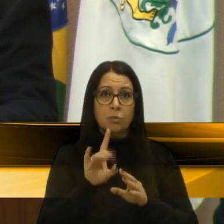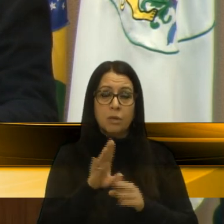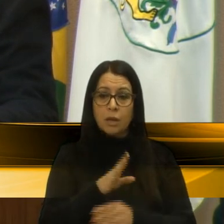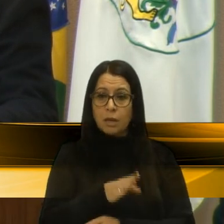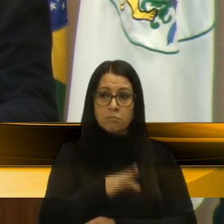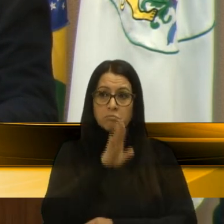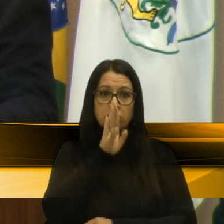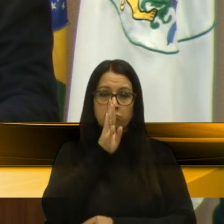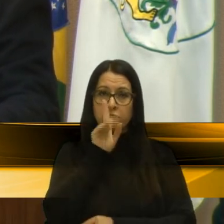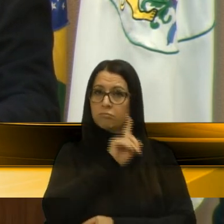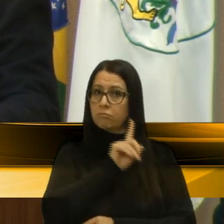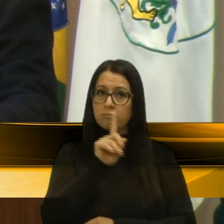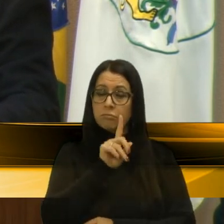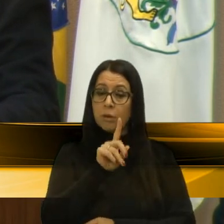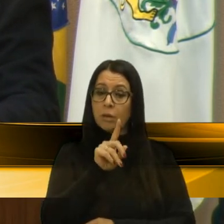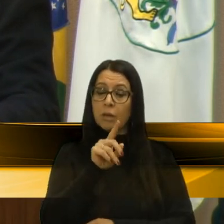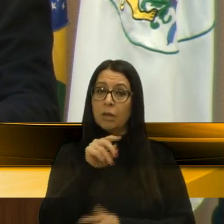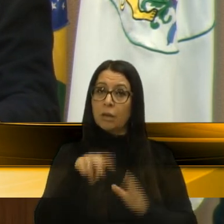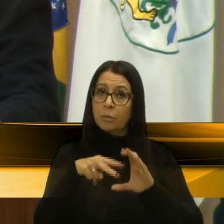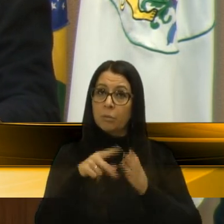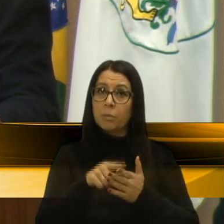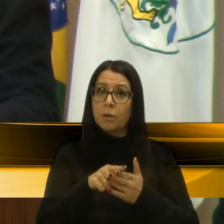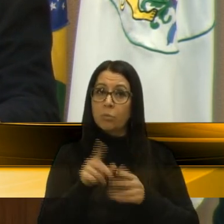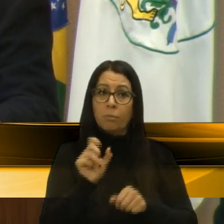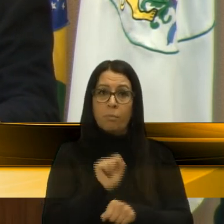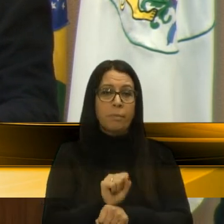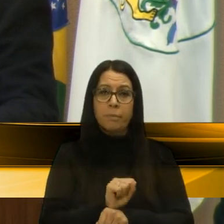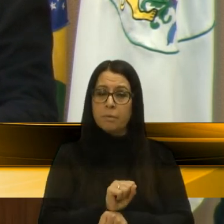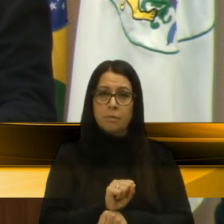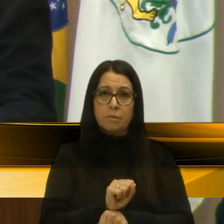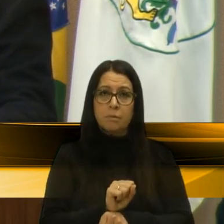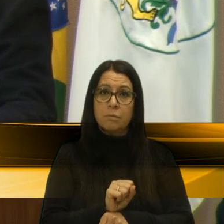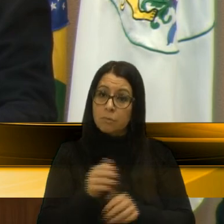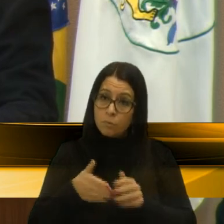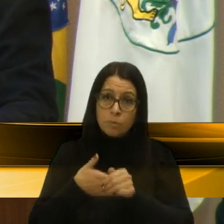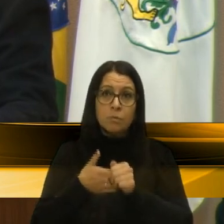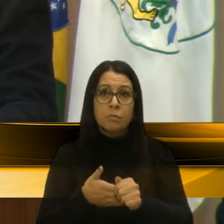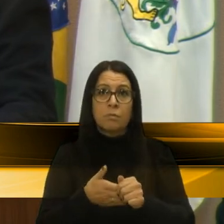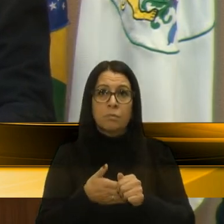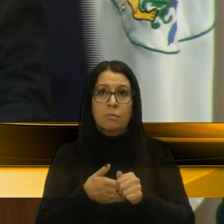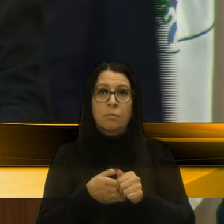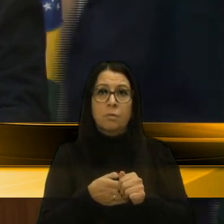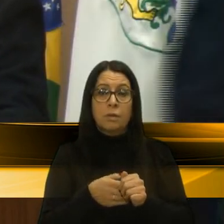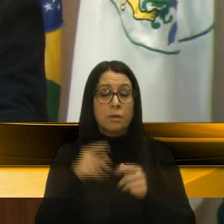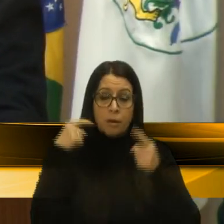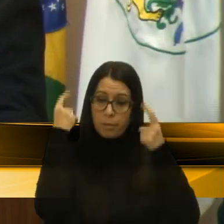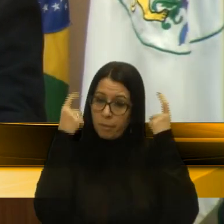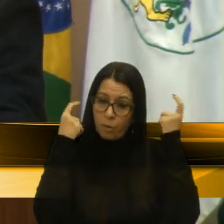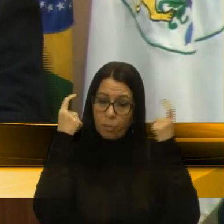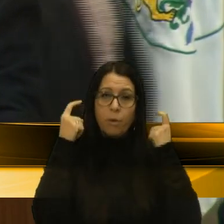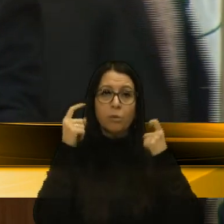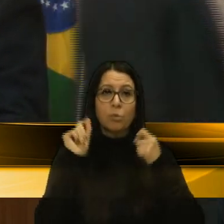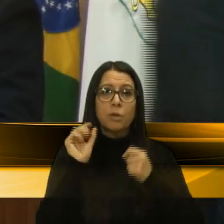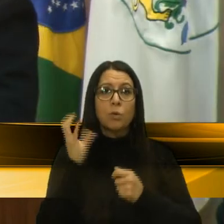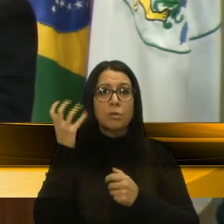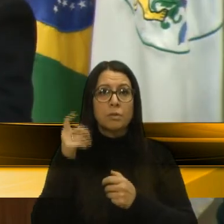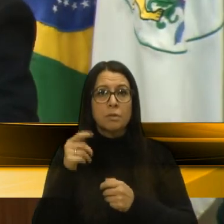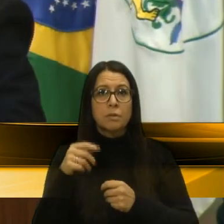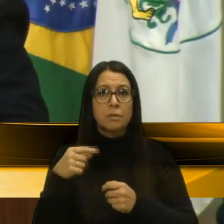consumada o que está nos jornais hoje, de que o município, em 2 dias, vai anunciar